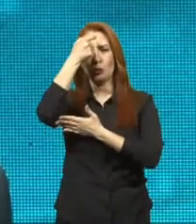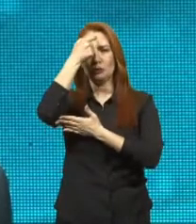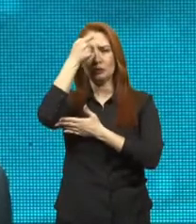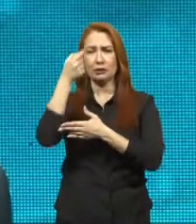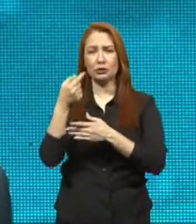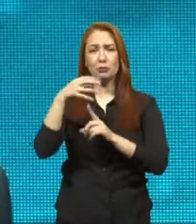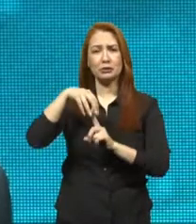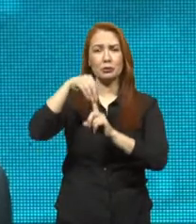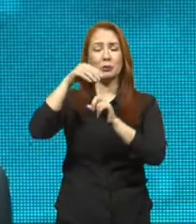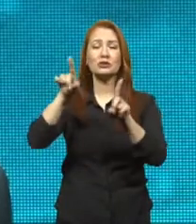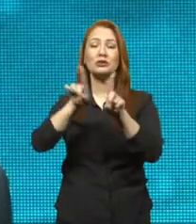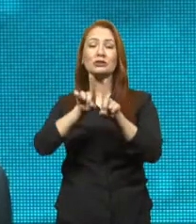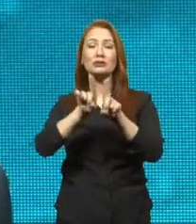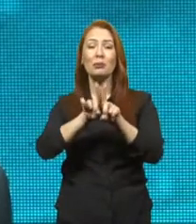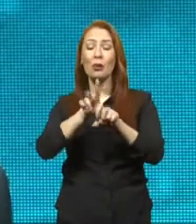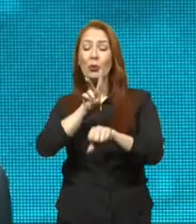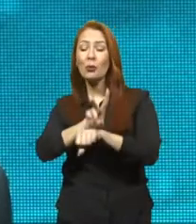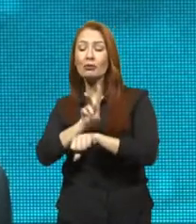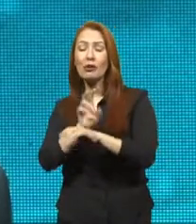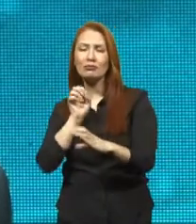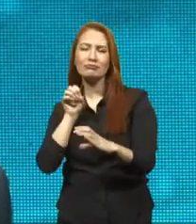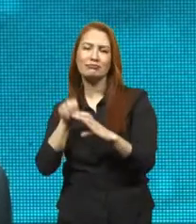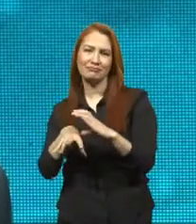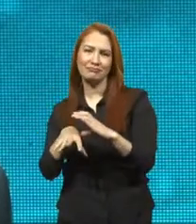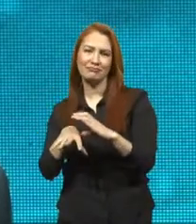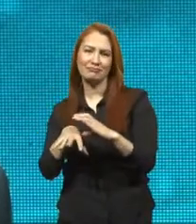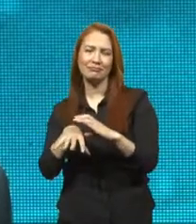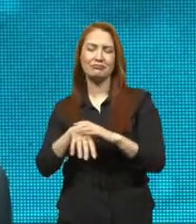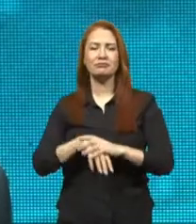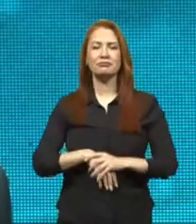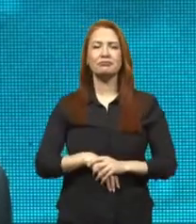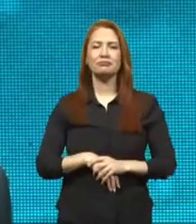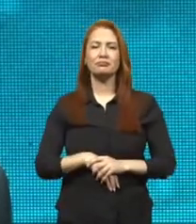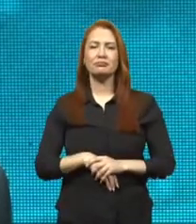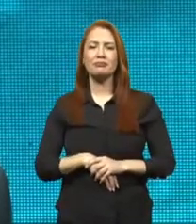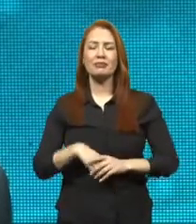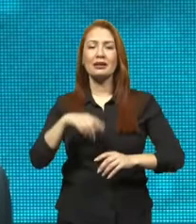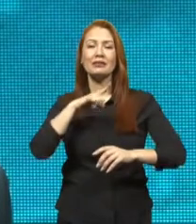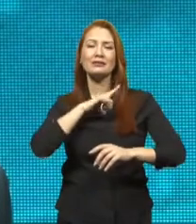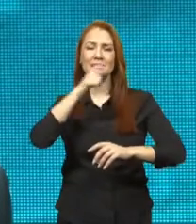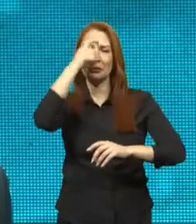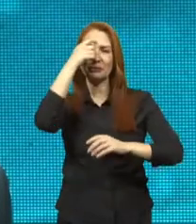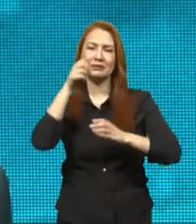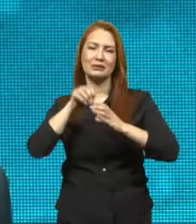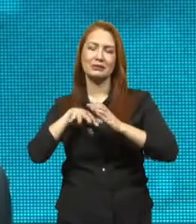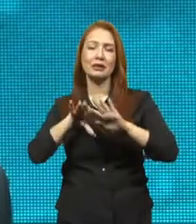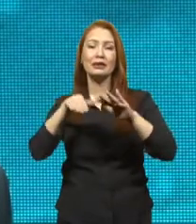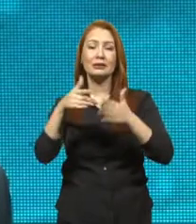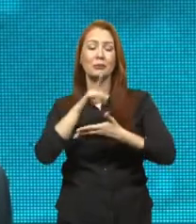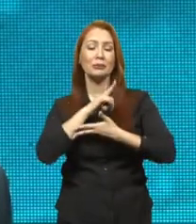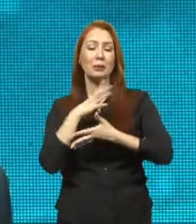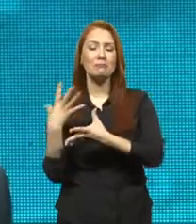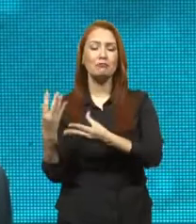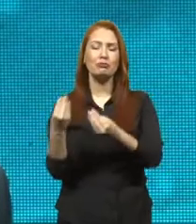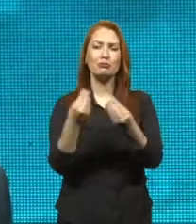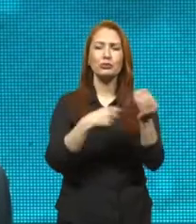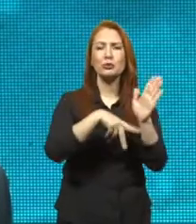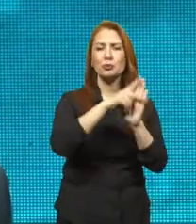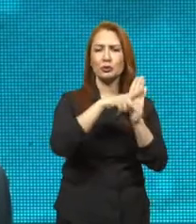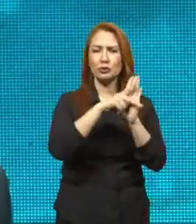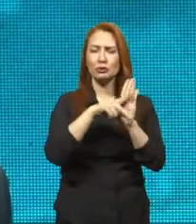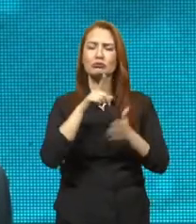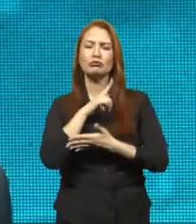descarte responsável. Isso é o que nos move, é o que nos faz criar inúmeros projetos, né? Nós temos no nosso portfólio